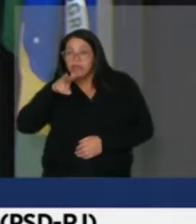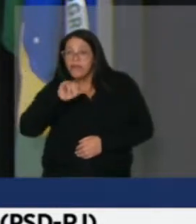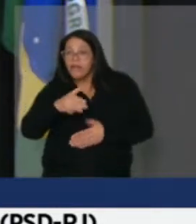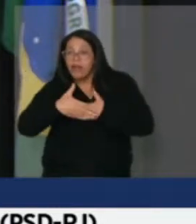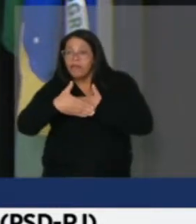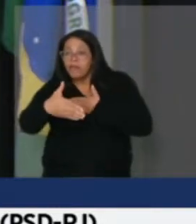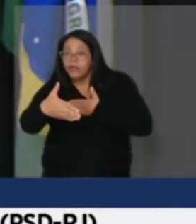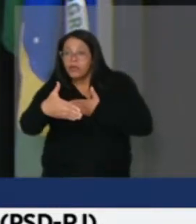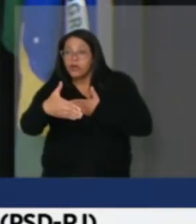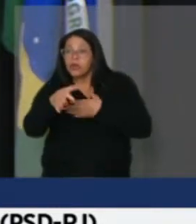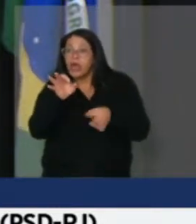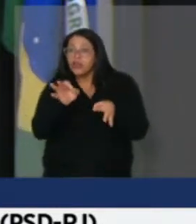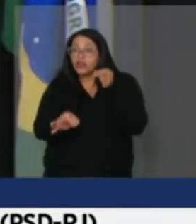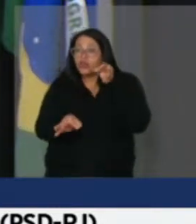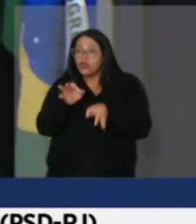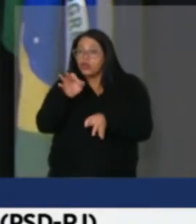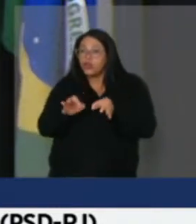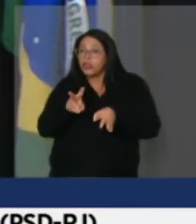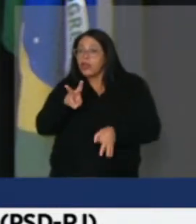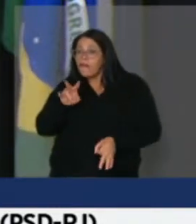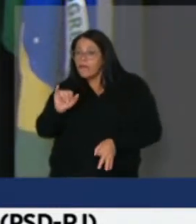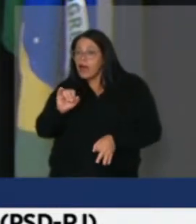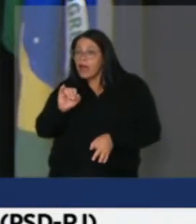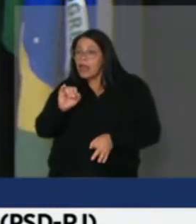quando o tribunal do júri me absolver,